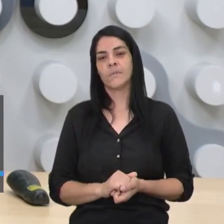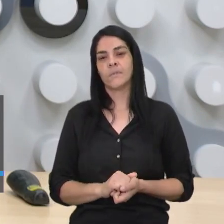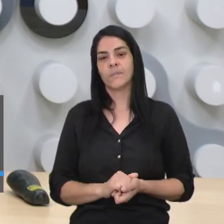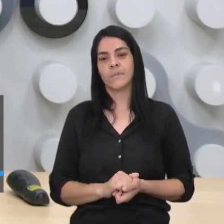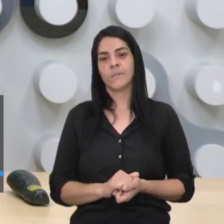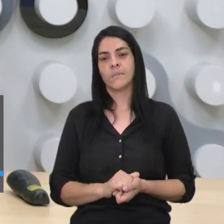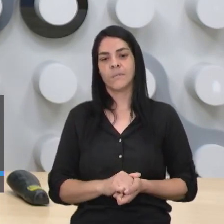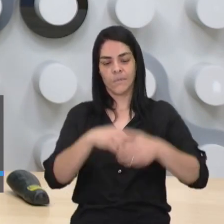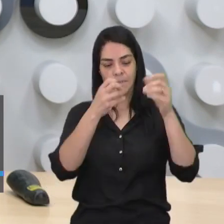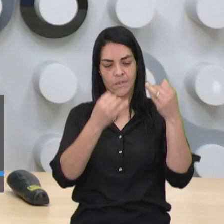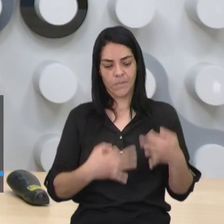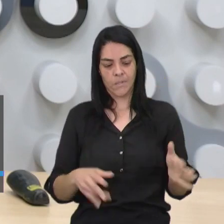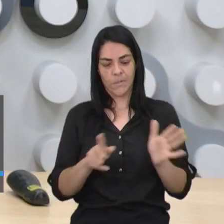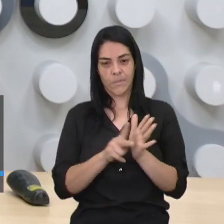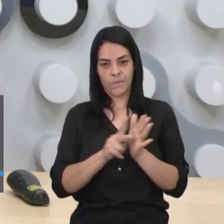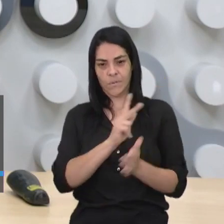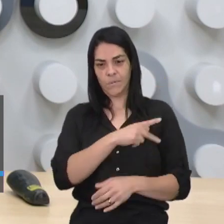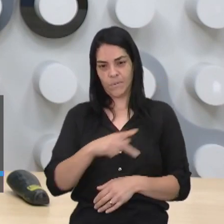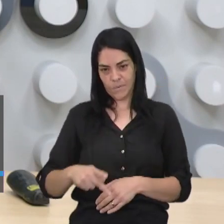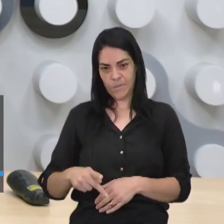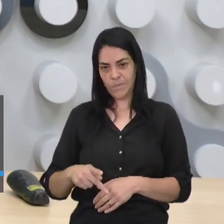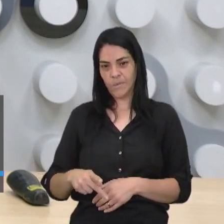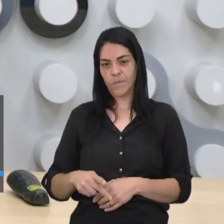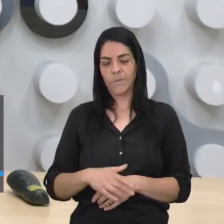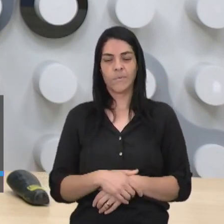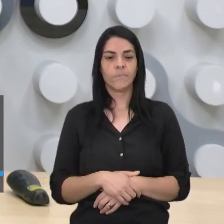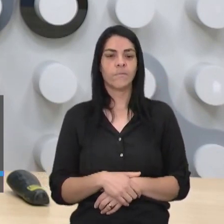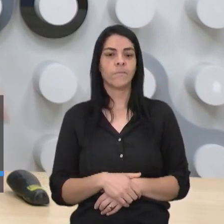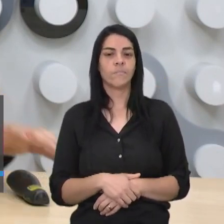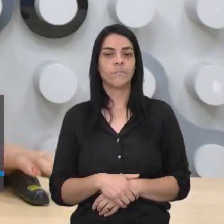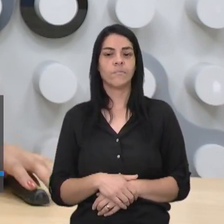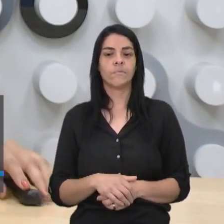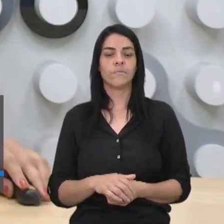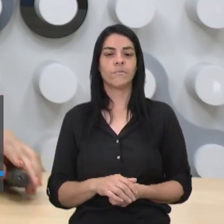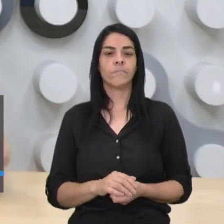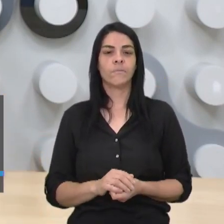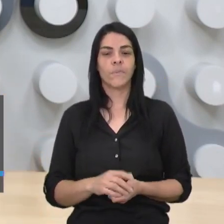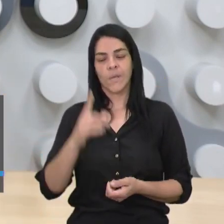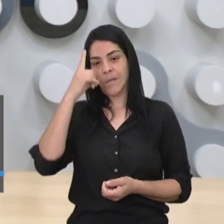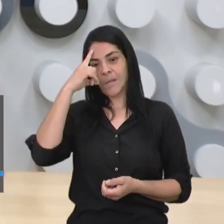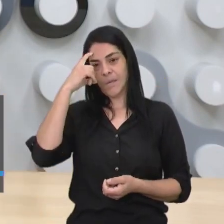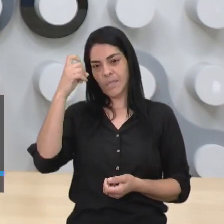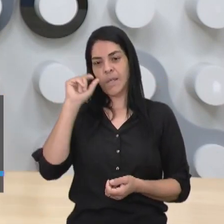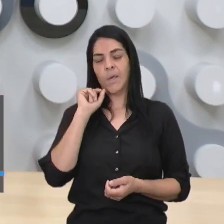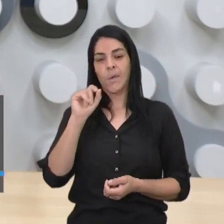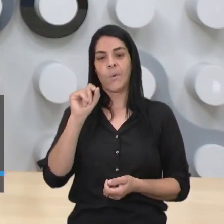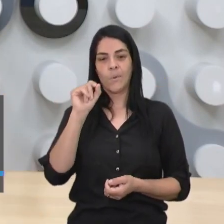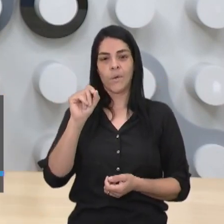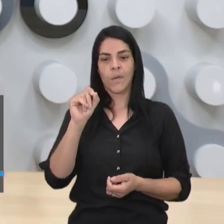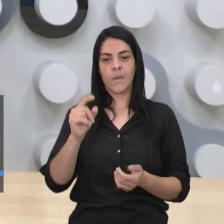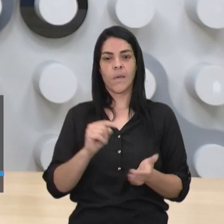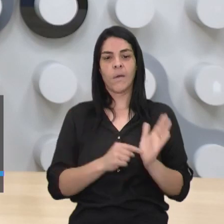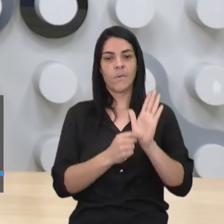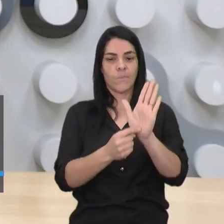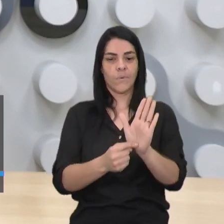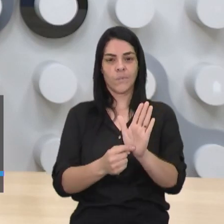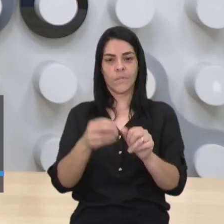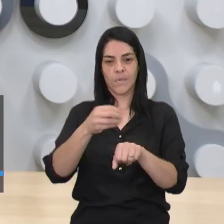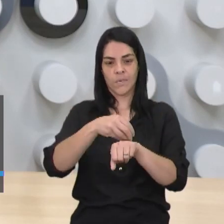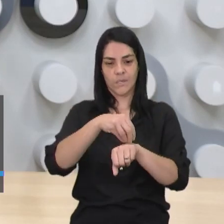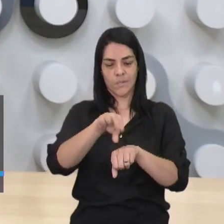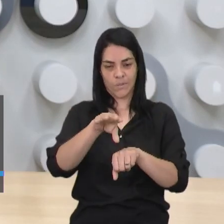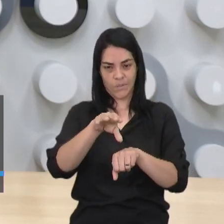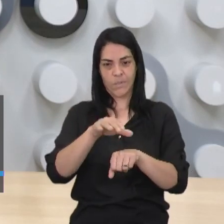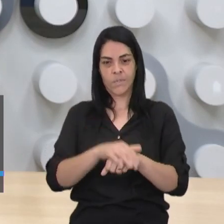da explicação do professor. Tá? Também pode ficar só com essa parte. Mas a ideia é trazer sugestões de adaptabilidade